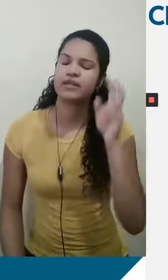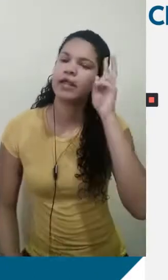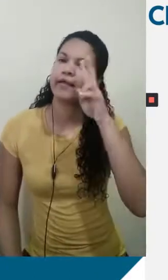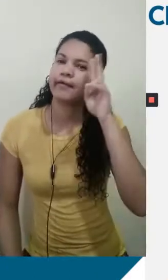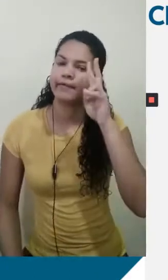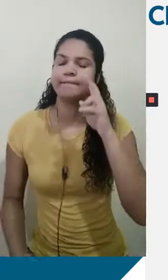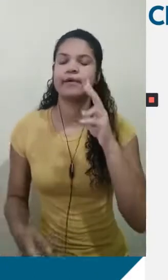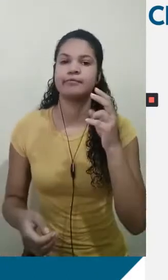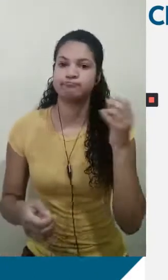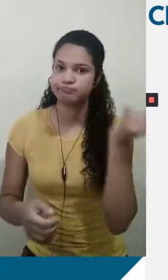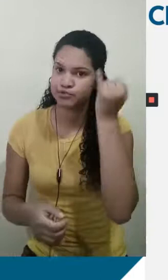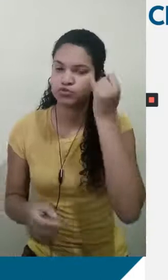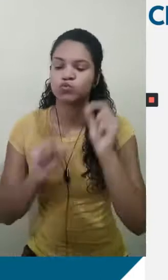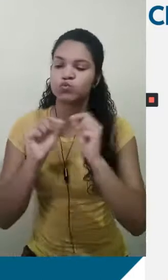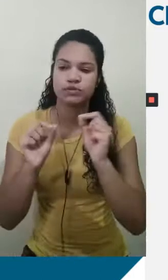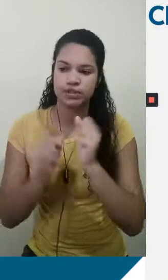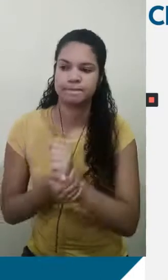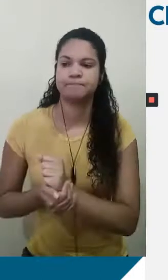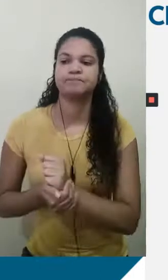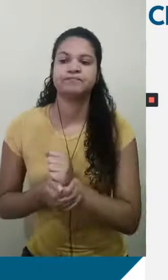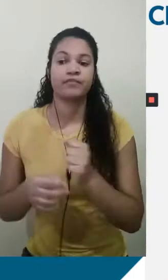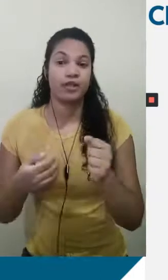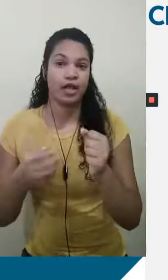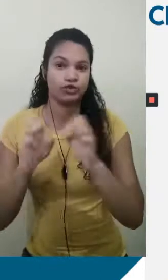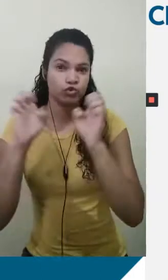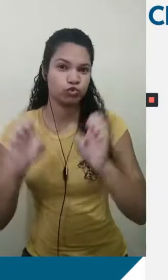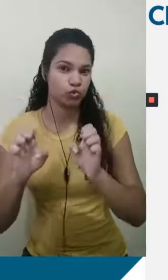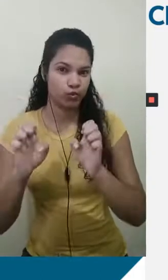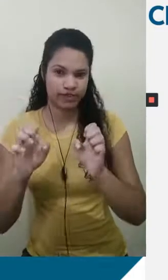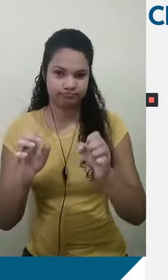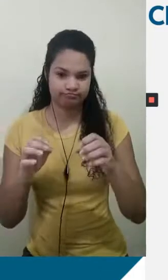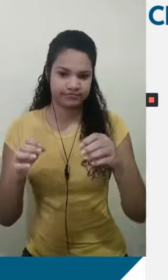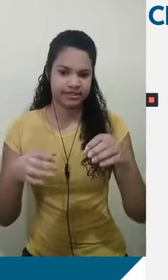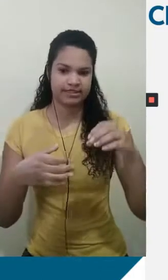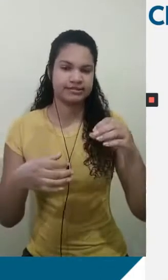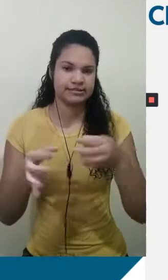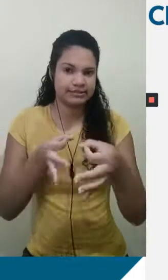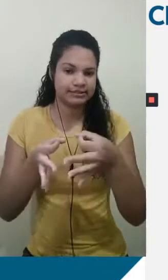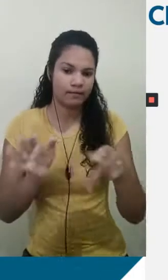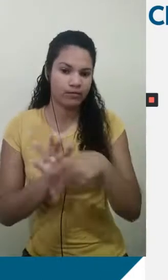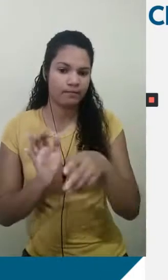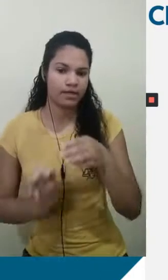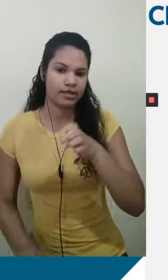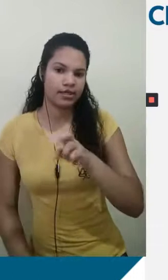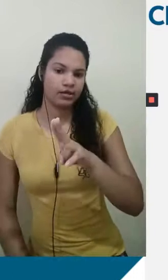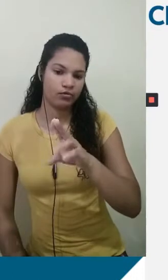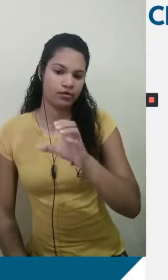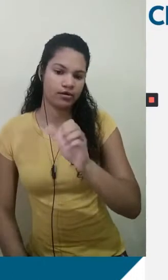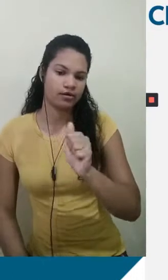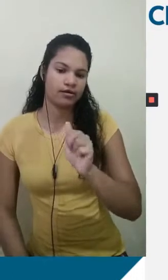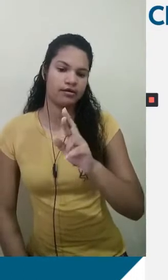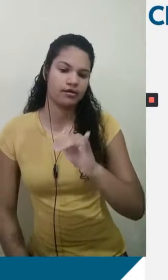na célula eucarionte, que são as células que fazem parte do nosso corpo, é formada por três partes gerais,